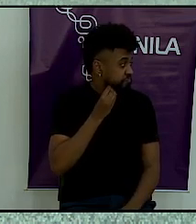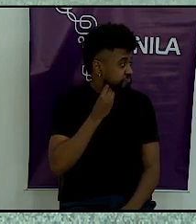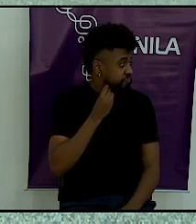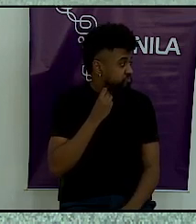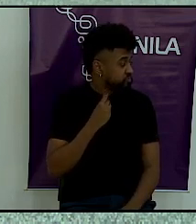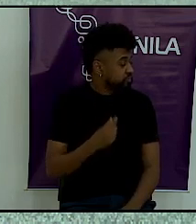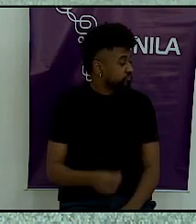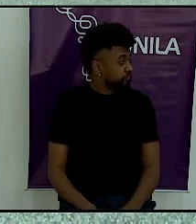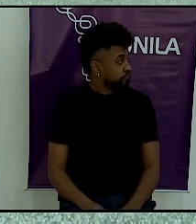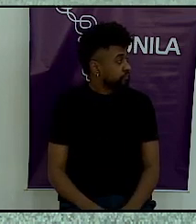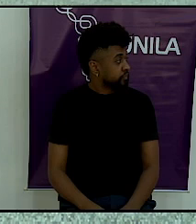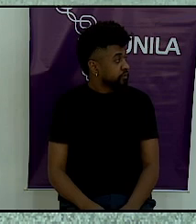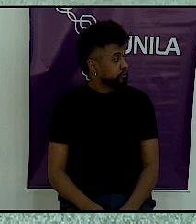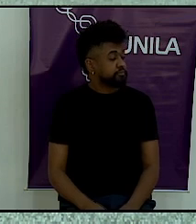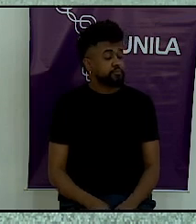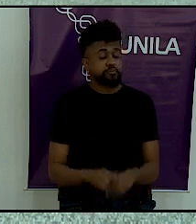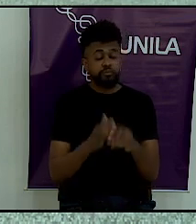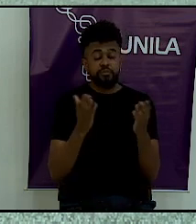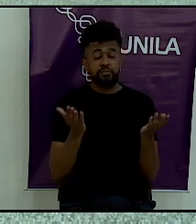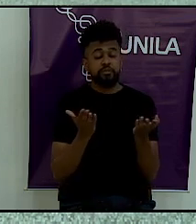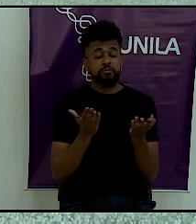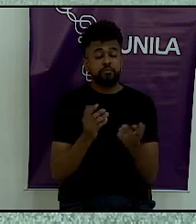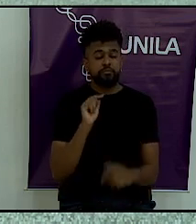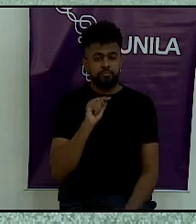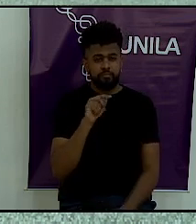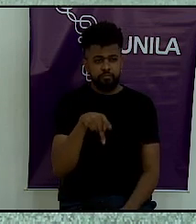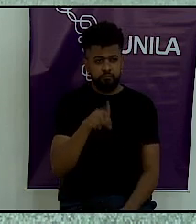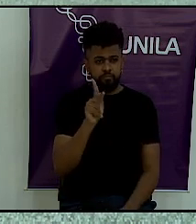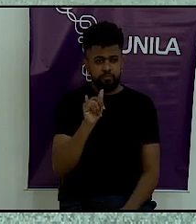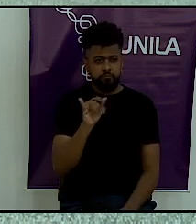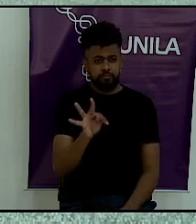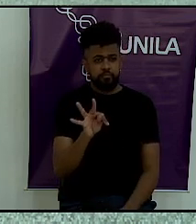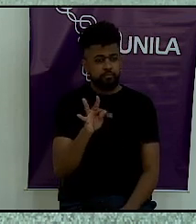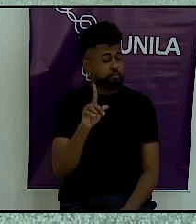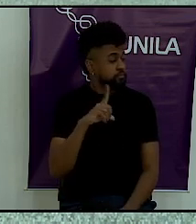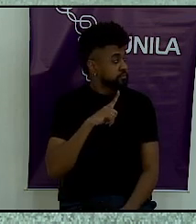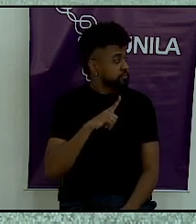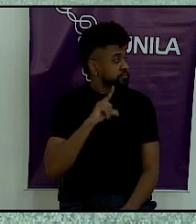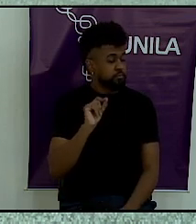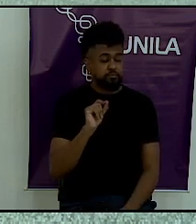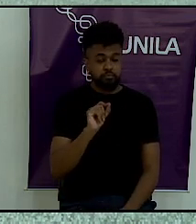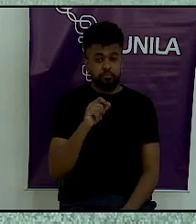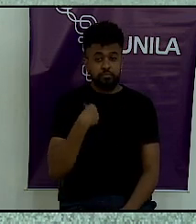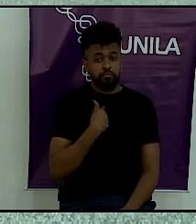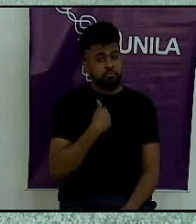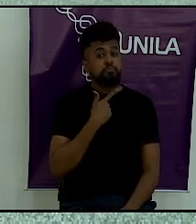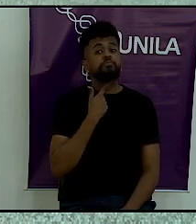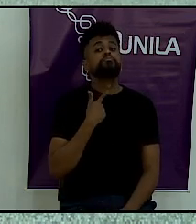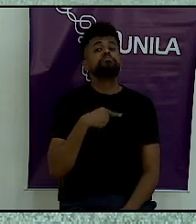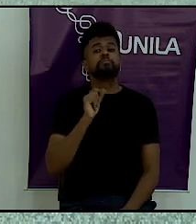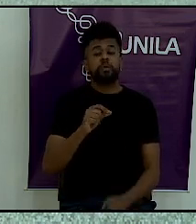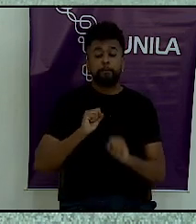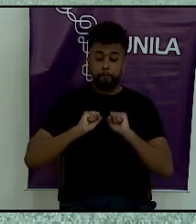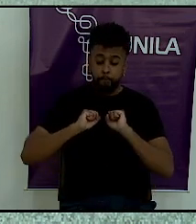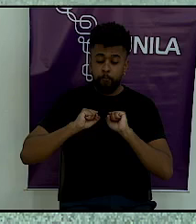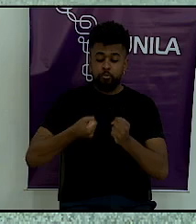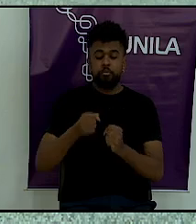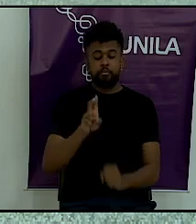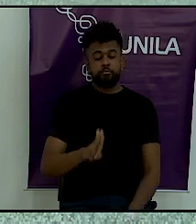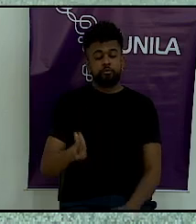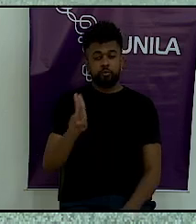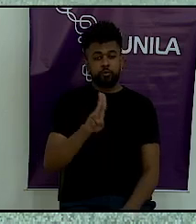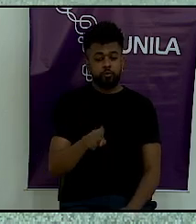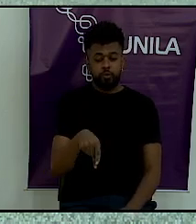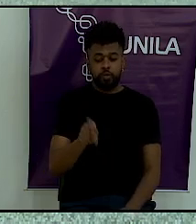né? Então, esses kits eu utilizo nas minhas aulas, mas a nossa intenção é potencializar o uso desses